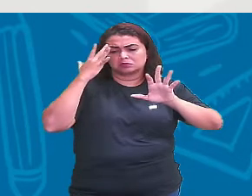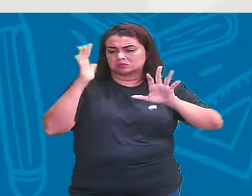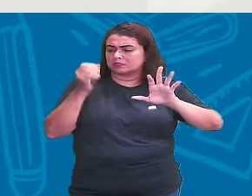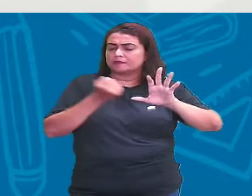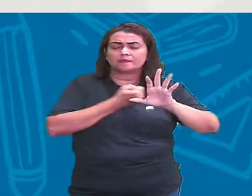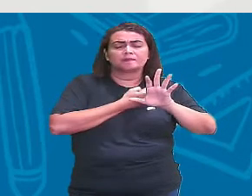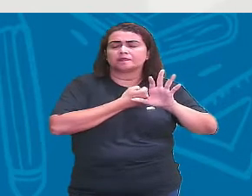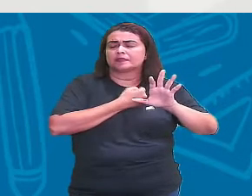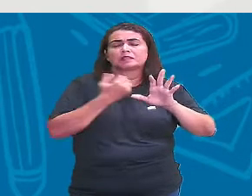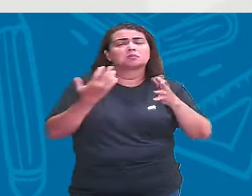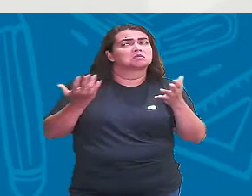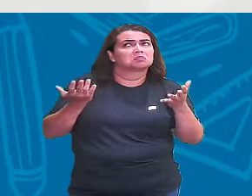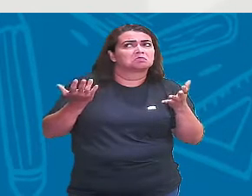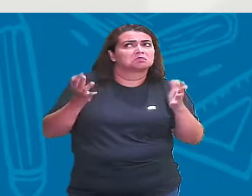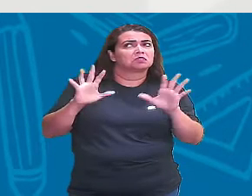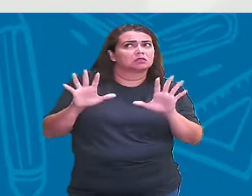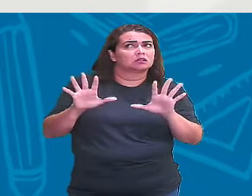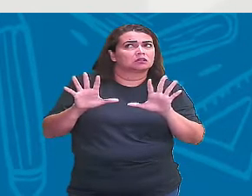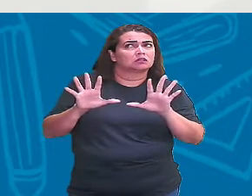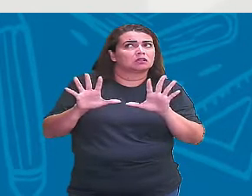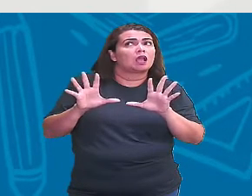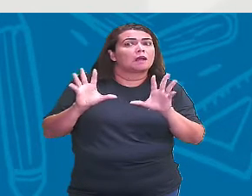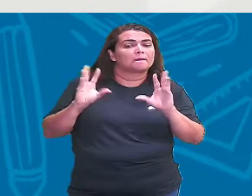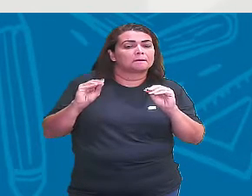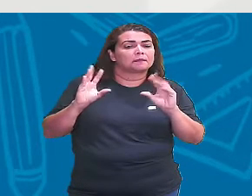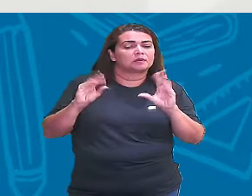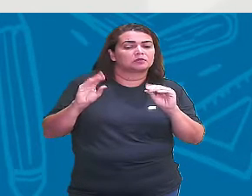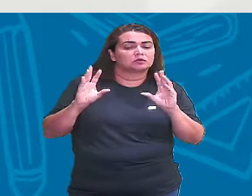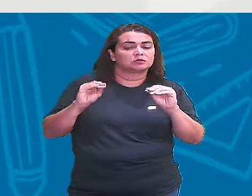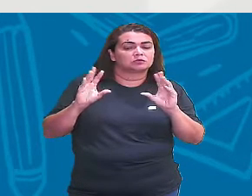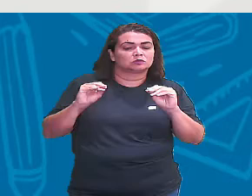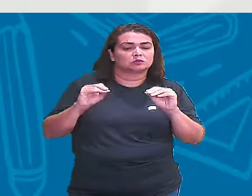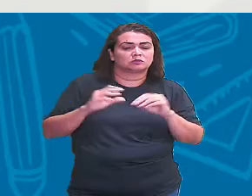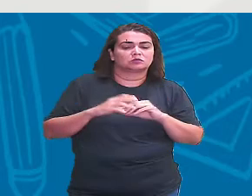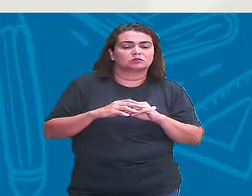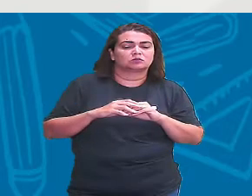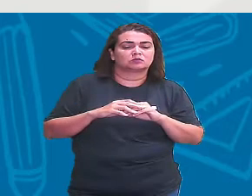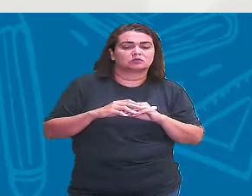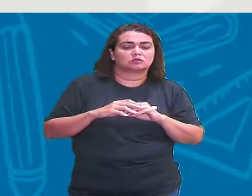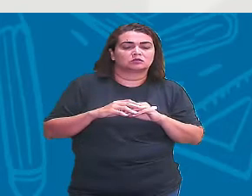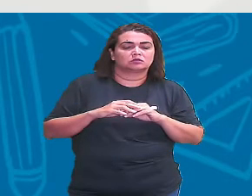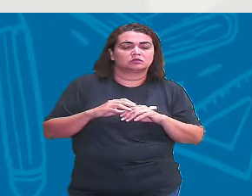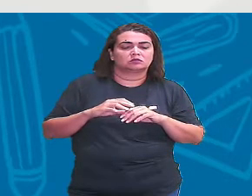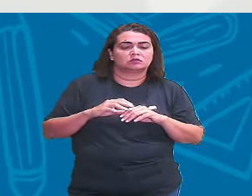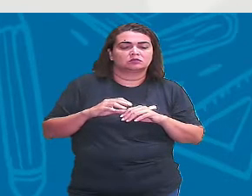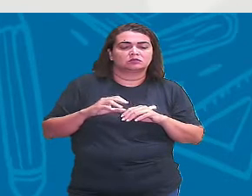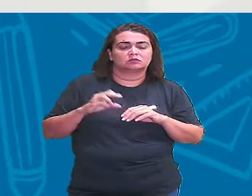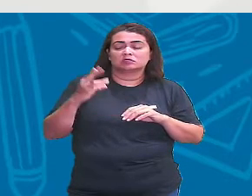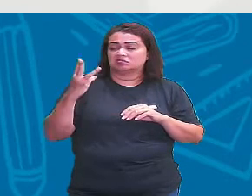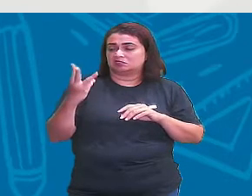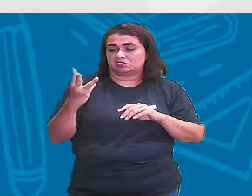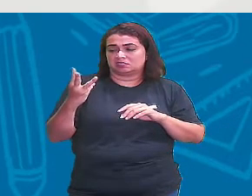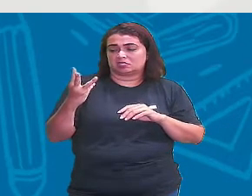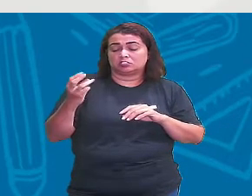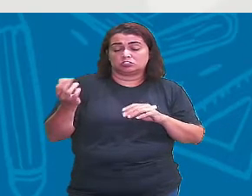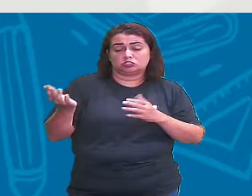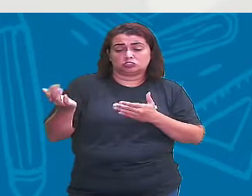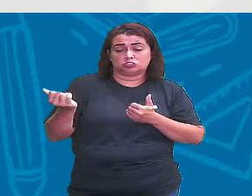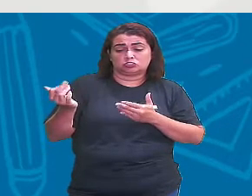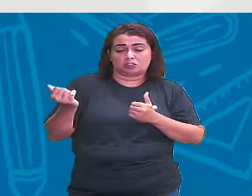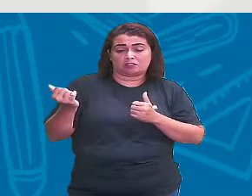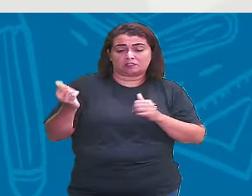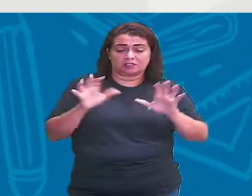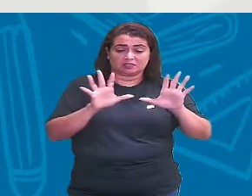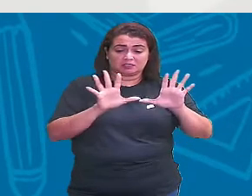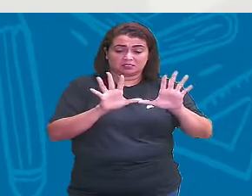isso aqui representa. Mas você sabe que essa pessoa aqui é mais velho do que essa pessoa que disse que só tem esse.